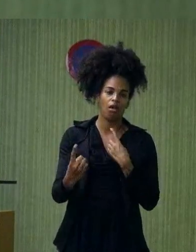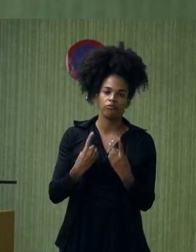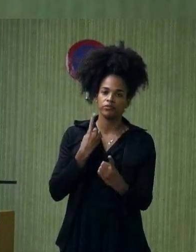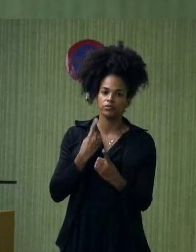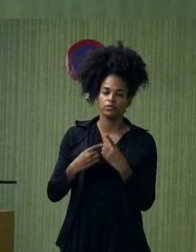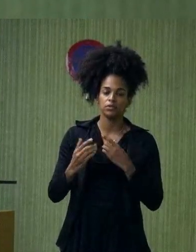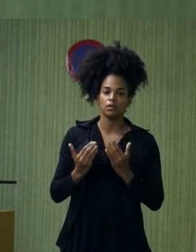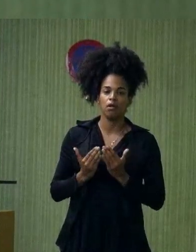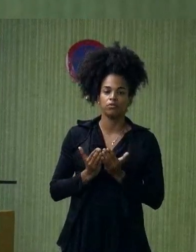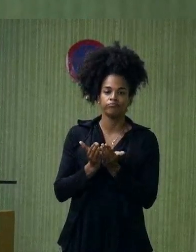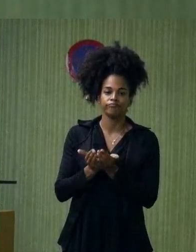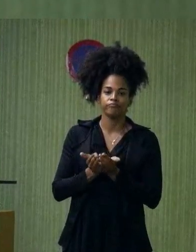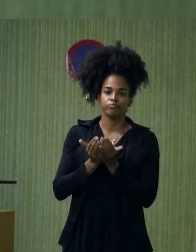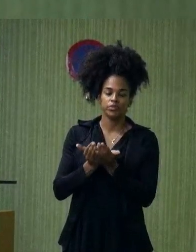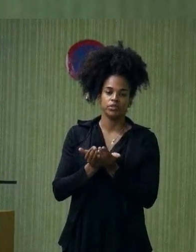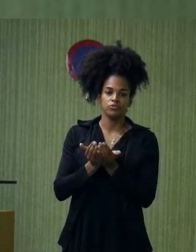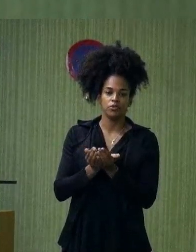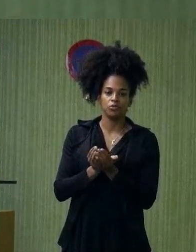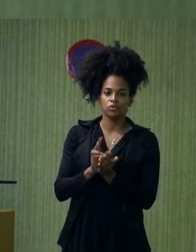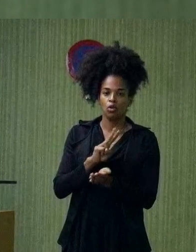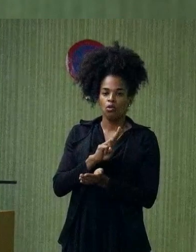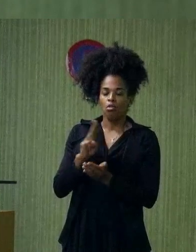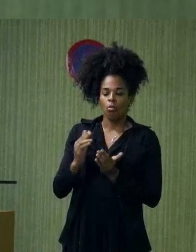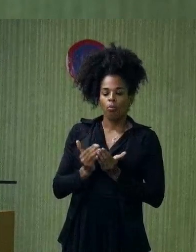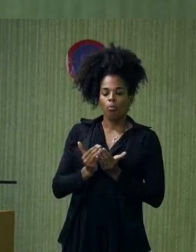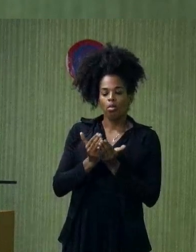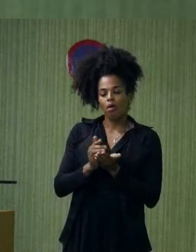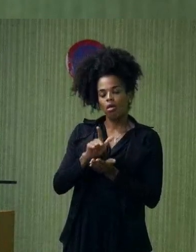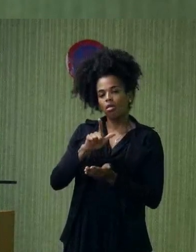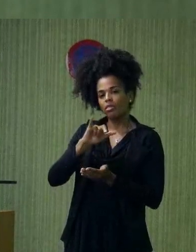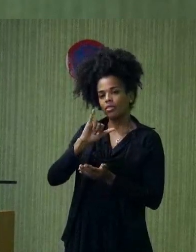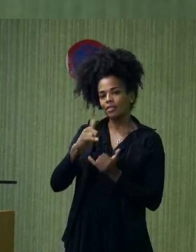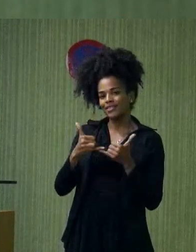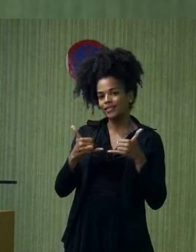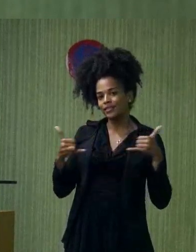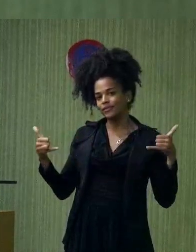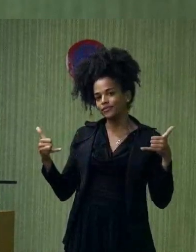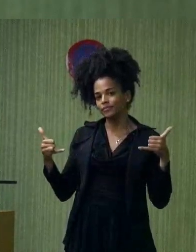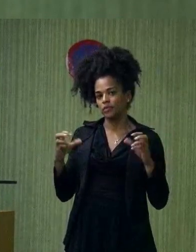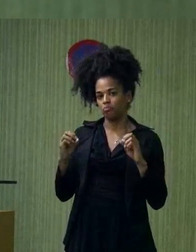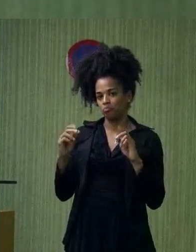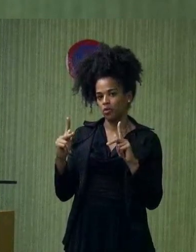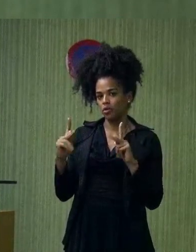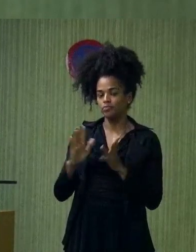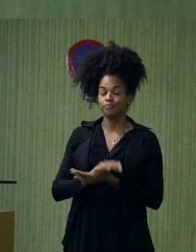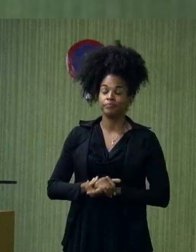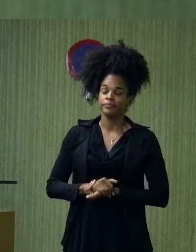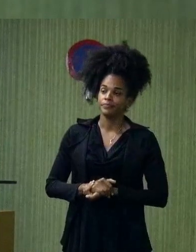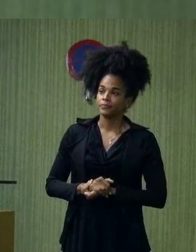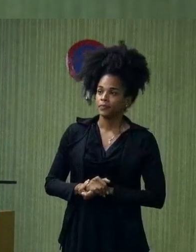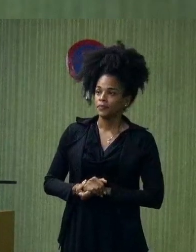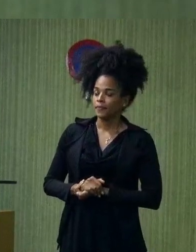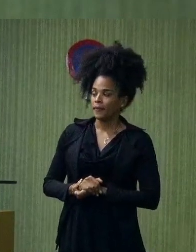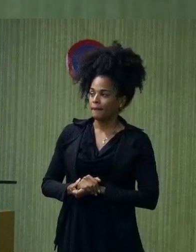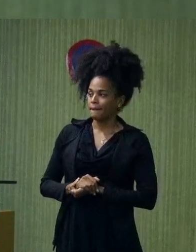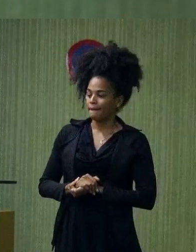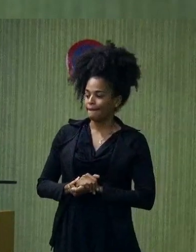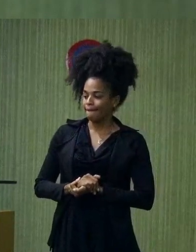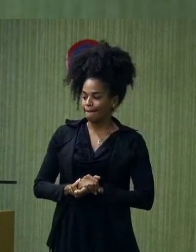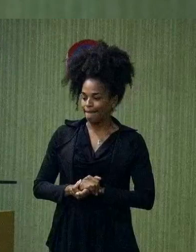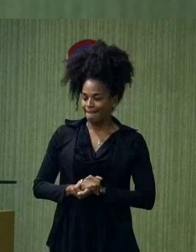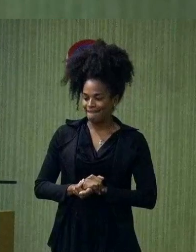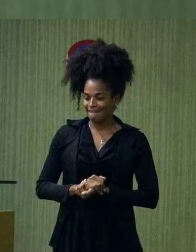barco de linha lá no Amazônias a gente chama assim é o barco de linha é esse barco tá não é o transporte escolar e